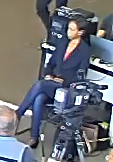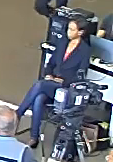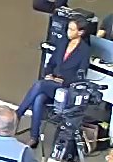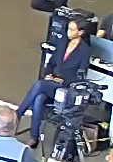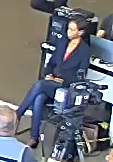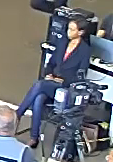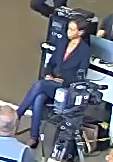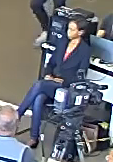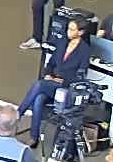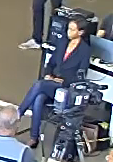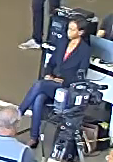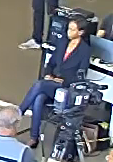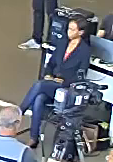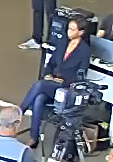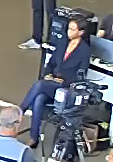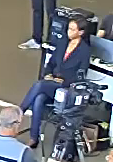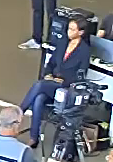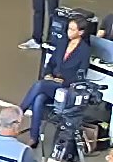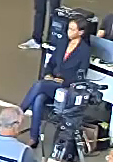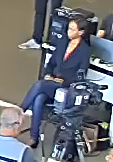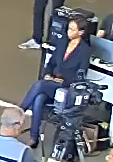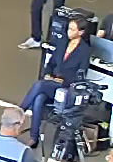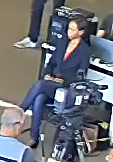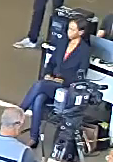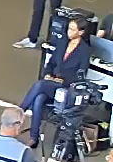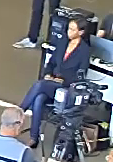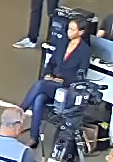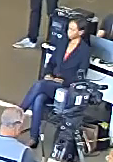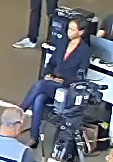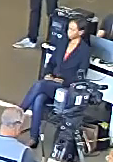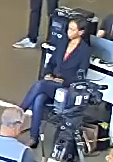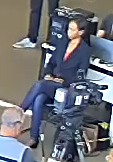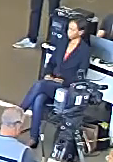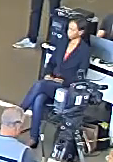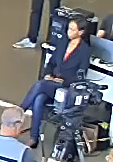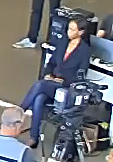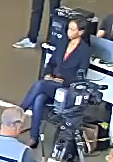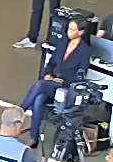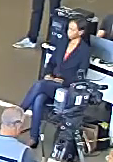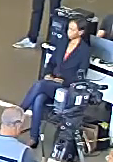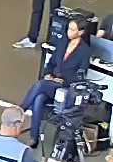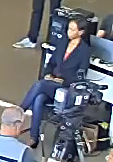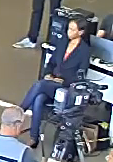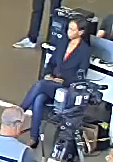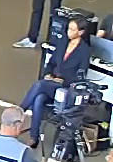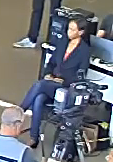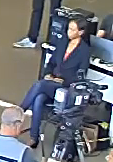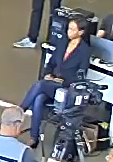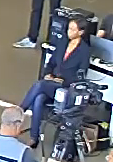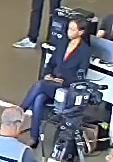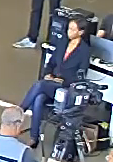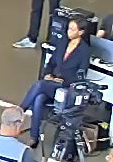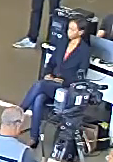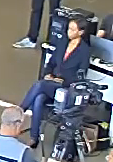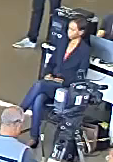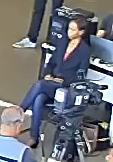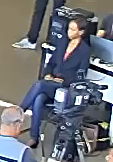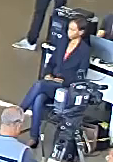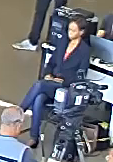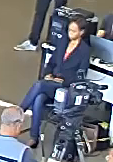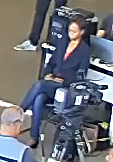saber se estão produzindo os ônibus intermunicipais de acordo com a legislação Talvez seja um bom caminho ou outros caminhos